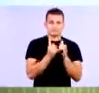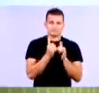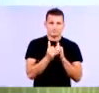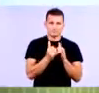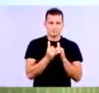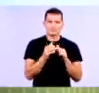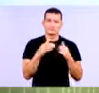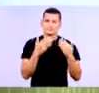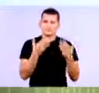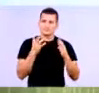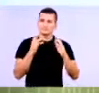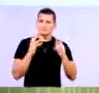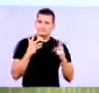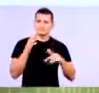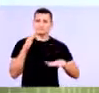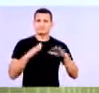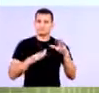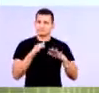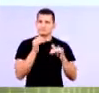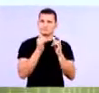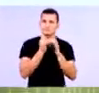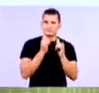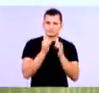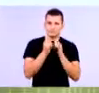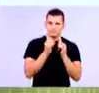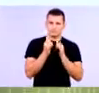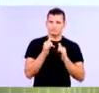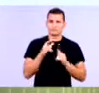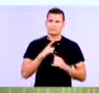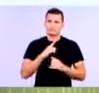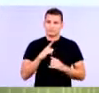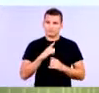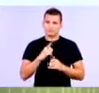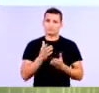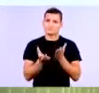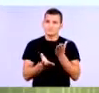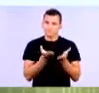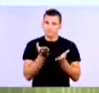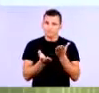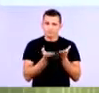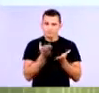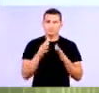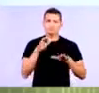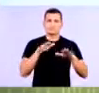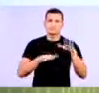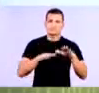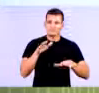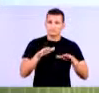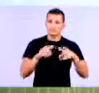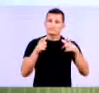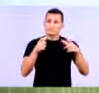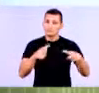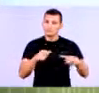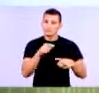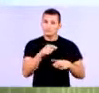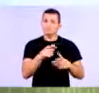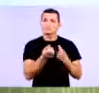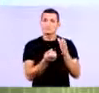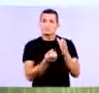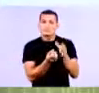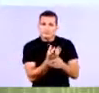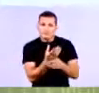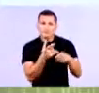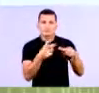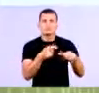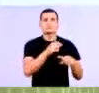Então, claro, dependendo da informação que estiver sendo tratada e dependendo de onde ela vem, a origem dela e